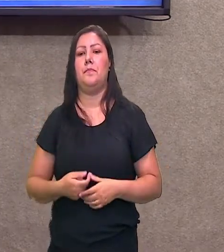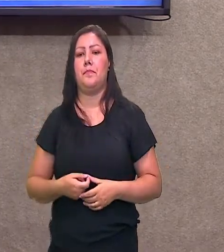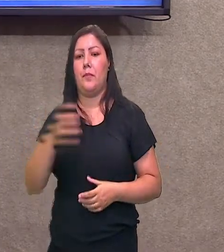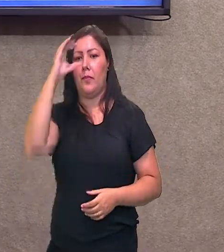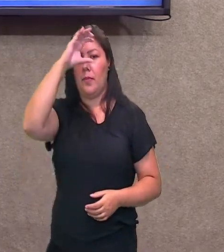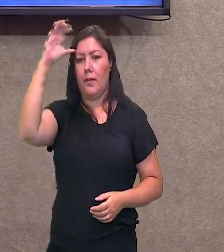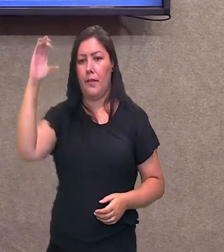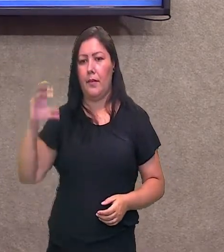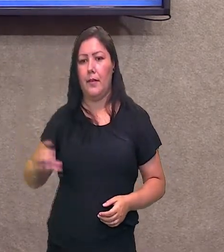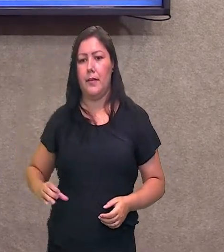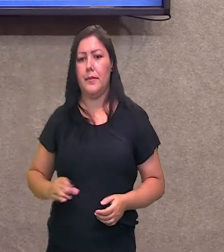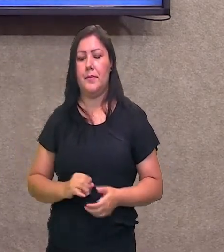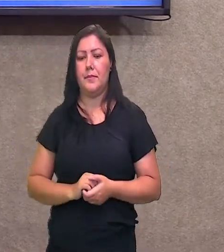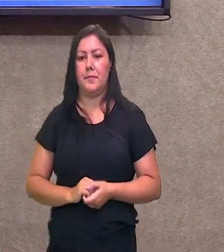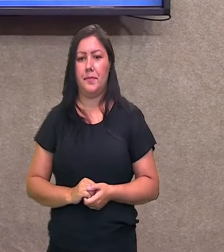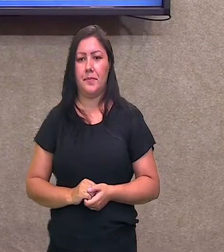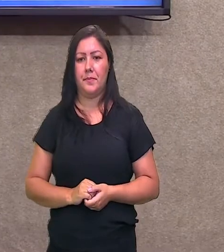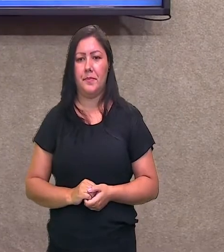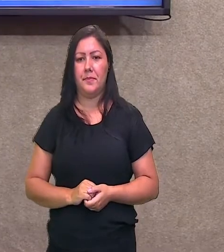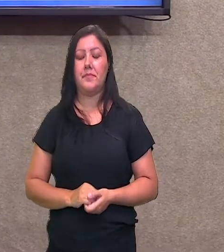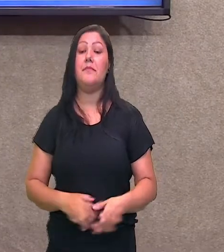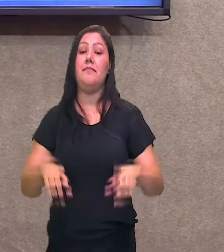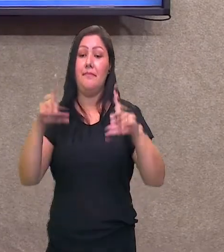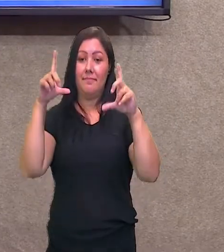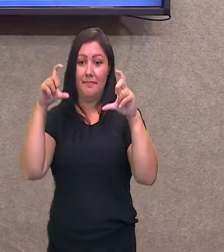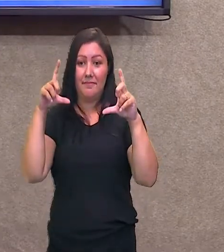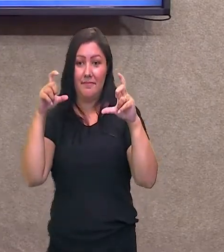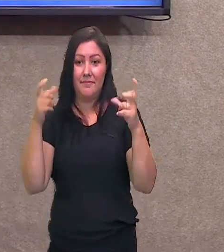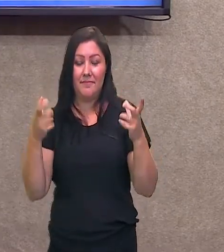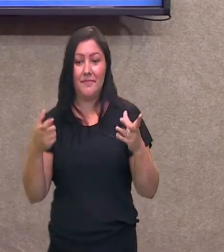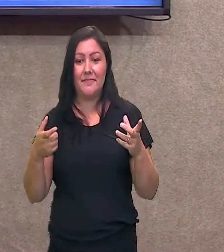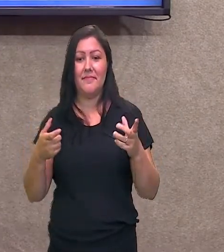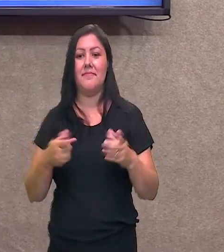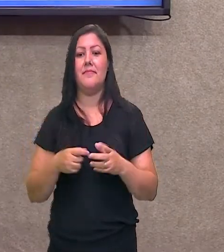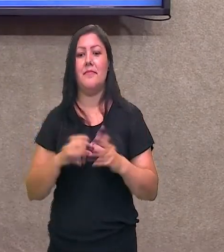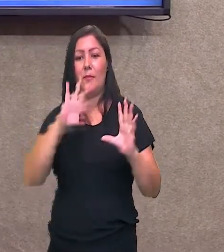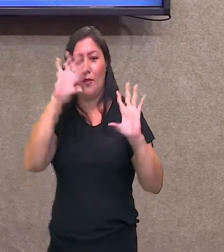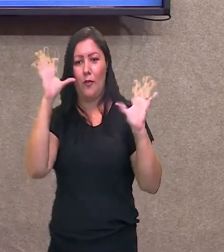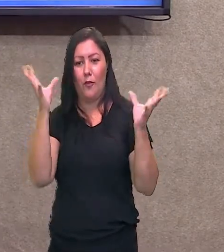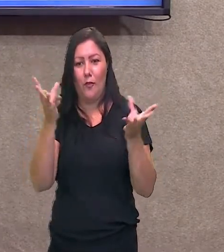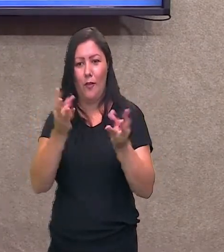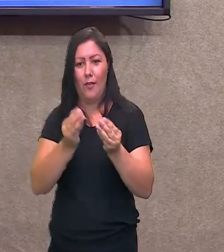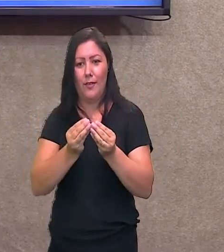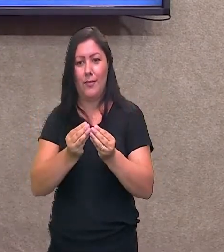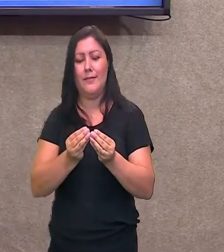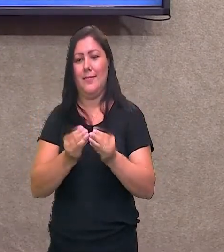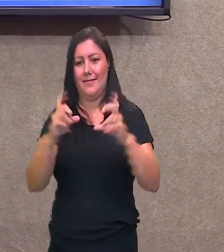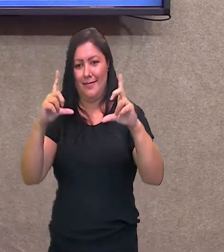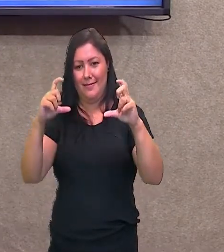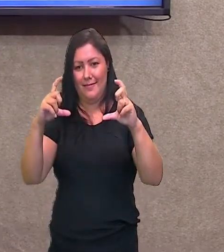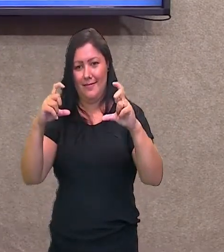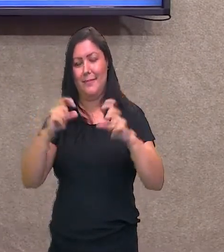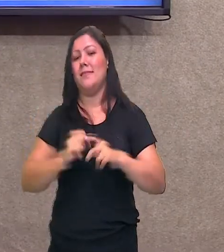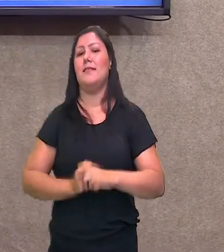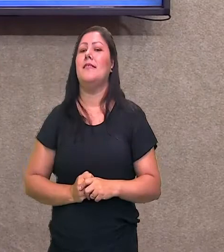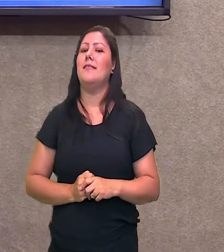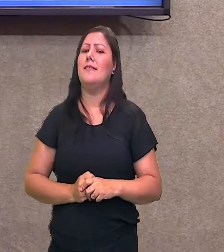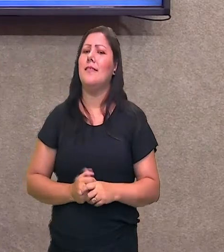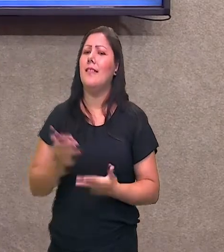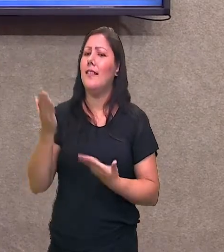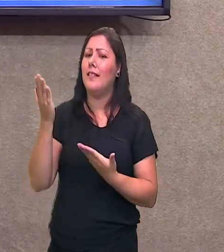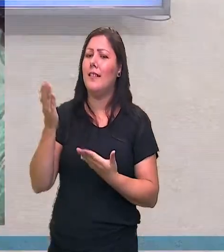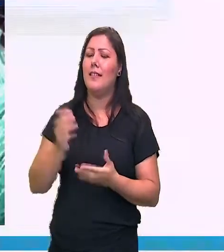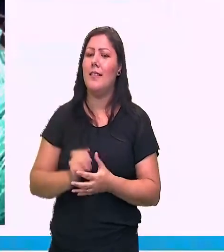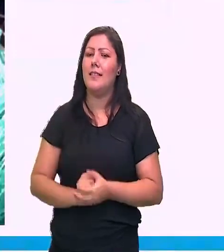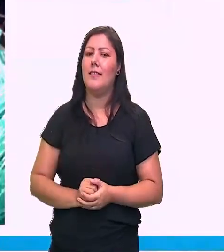Lembra que eu disse que eu ia fechar essa aula com uma foto falando sobre a questão cultural. Eliane, o que essa foto tem a